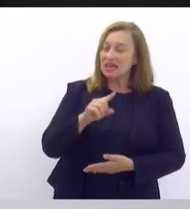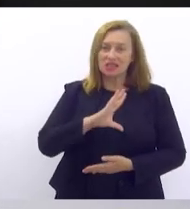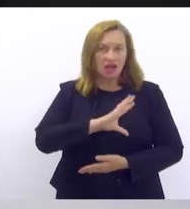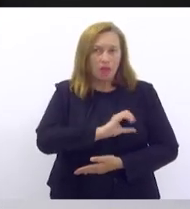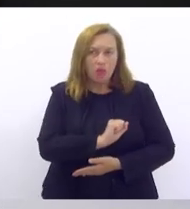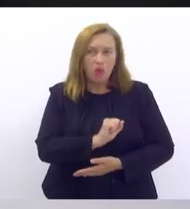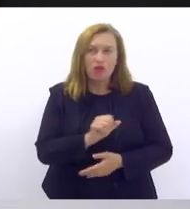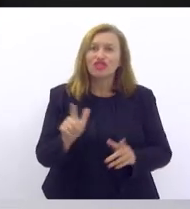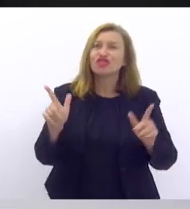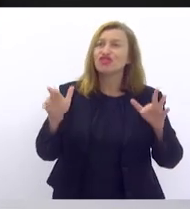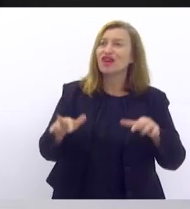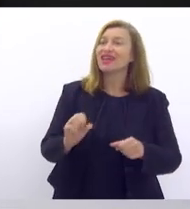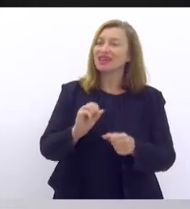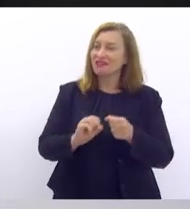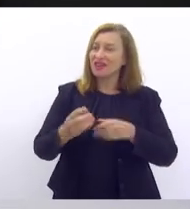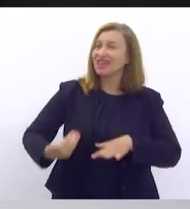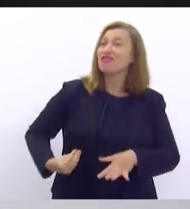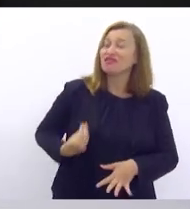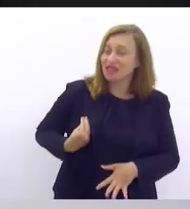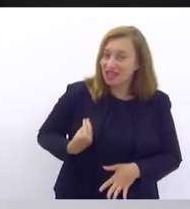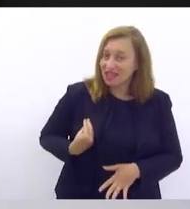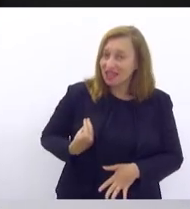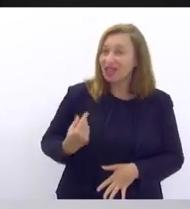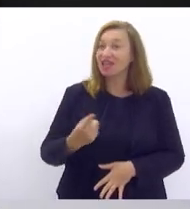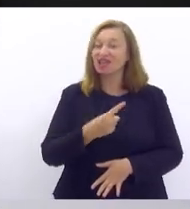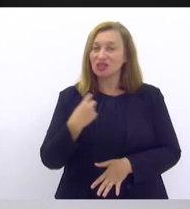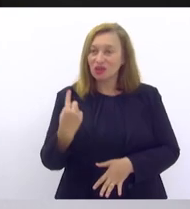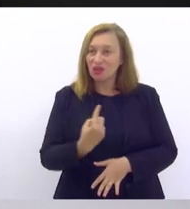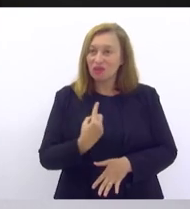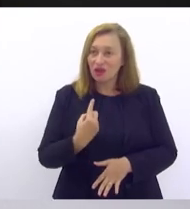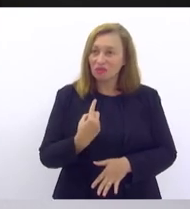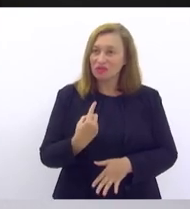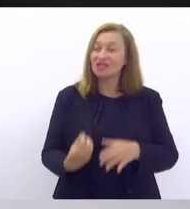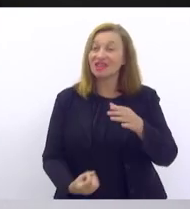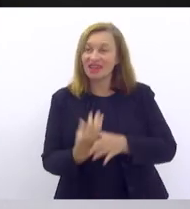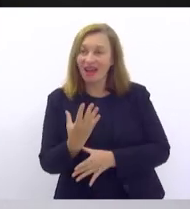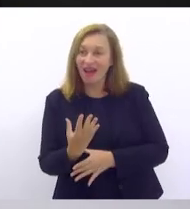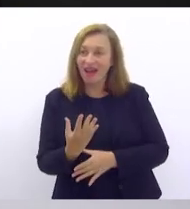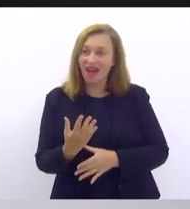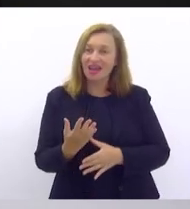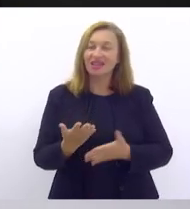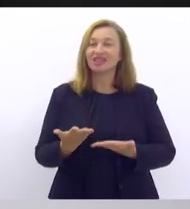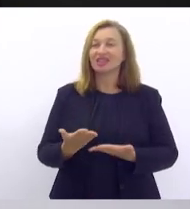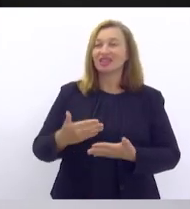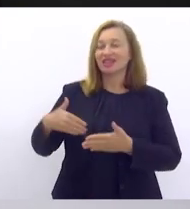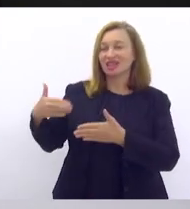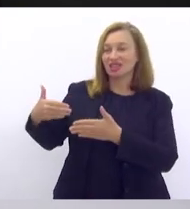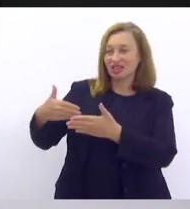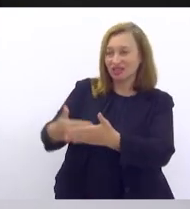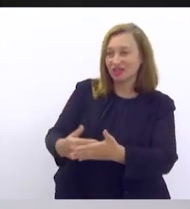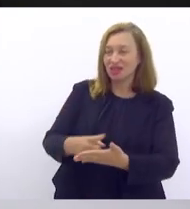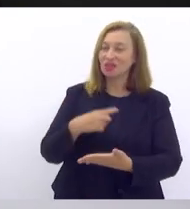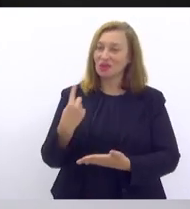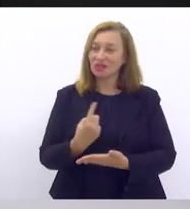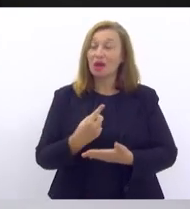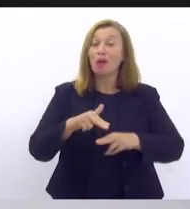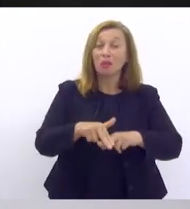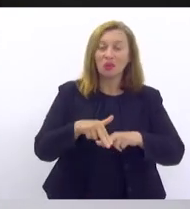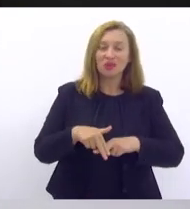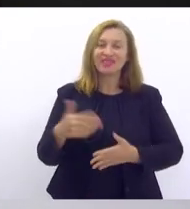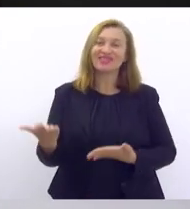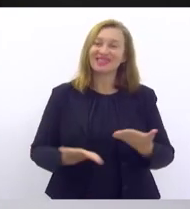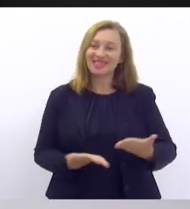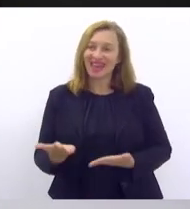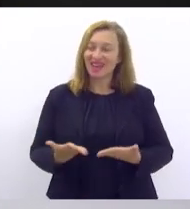fazer diferença na vida em que vamos construir e no legado que vamos deixar. Por isso nós somos